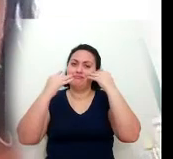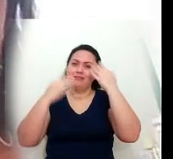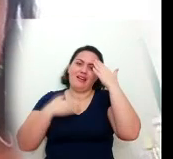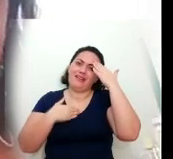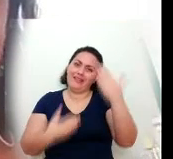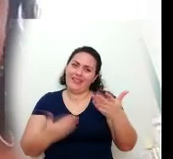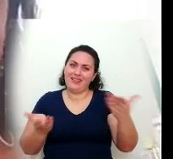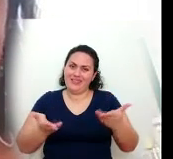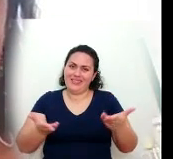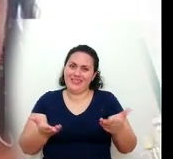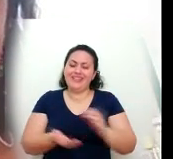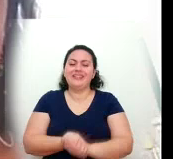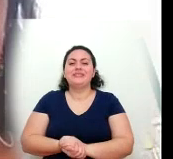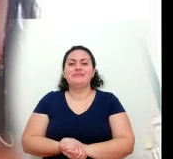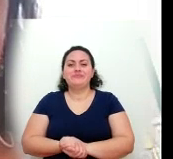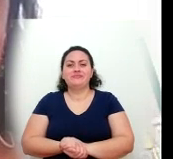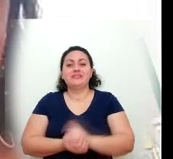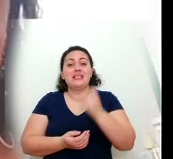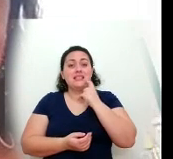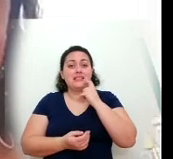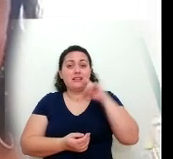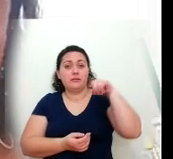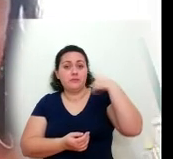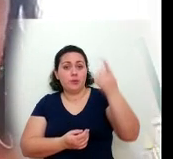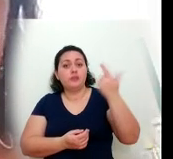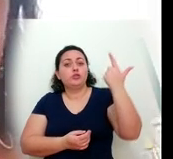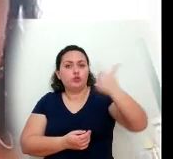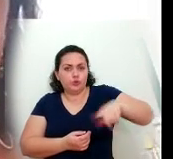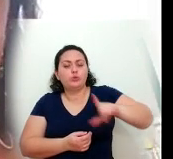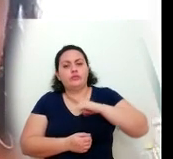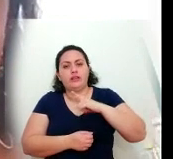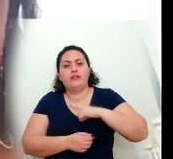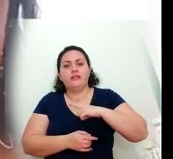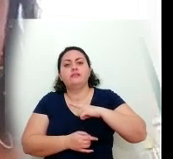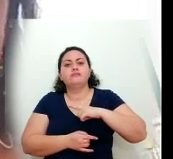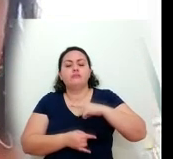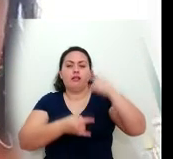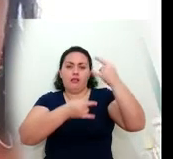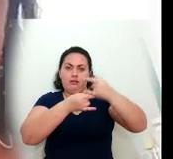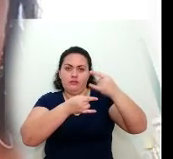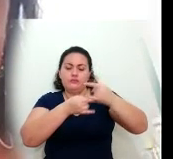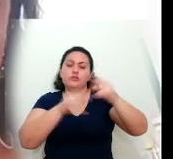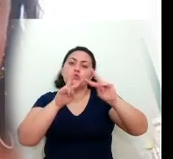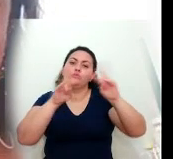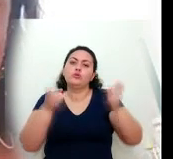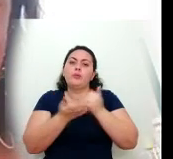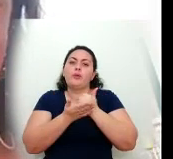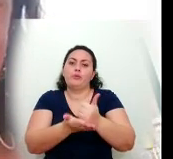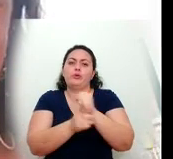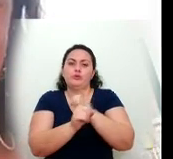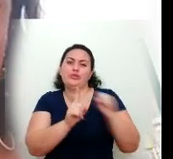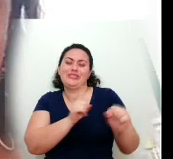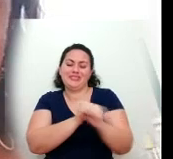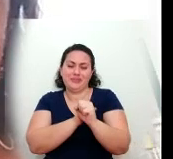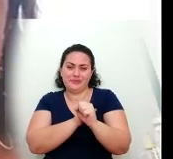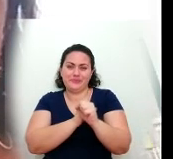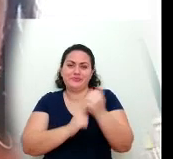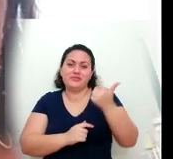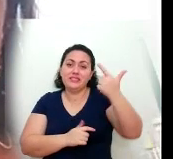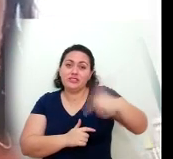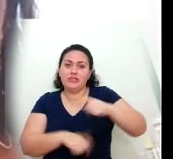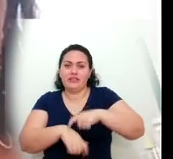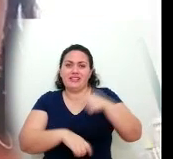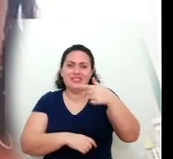que pode estar com a gente aqui hoje. E sexta-feira a gente vai falar sobre apoio